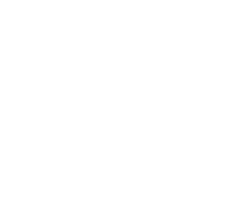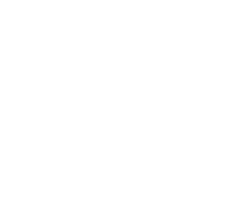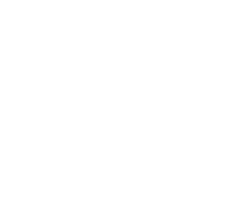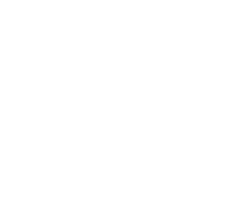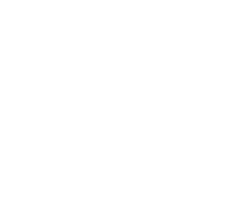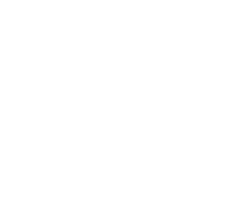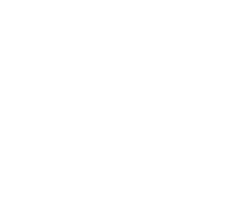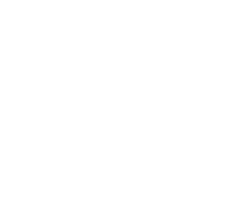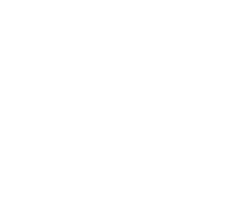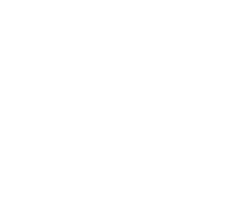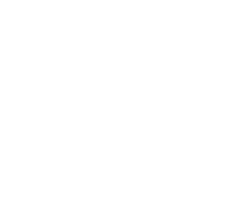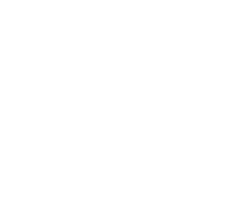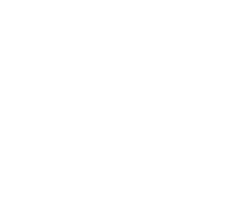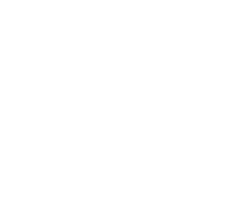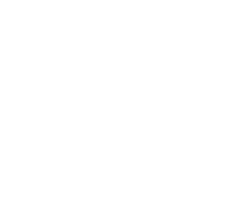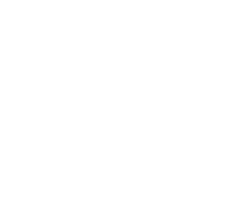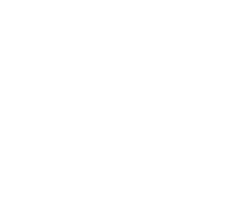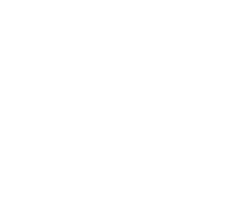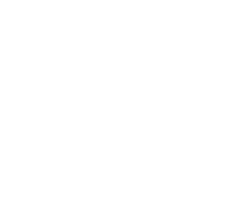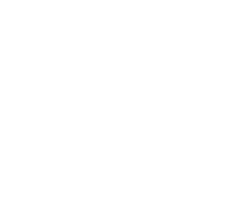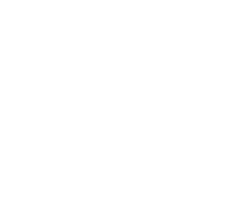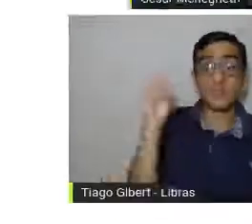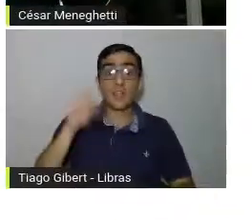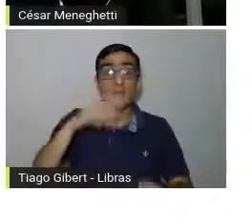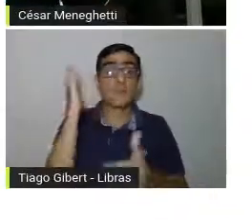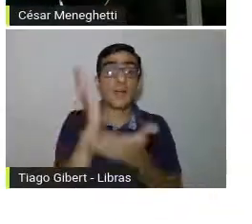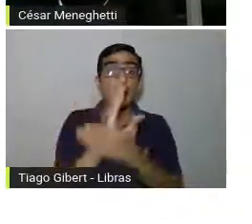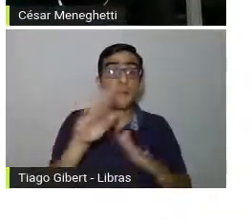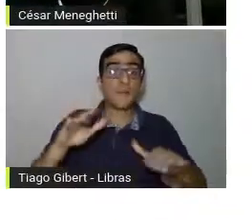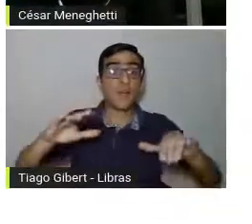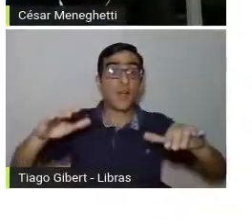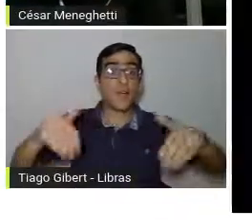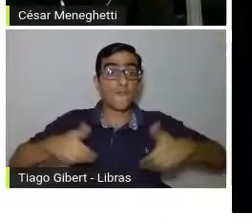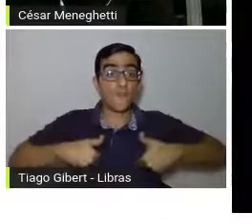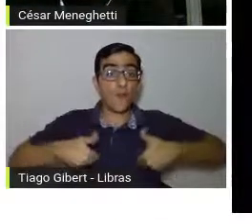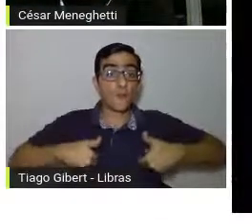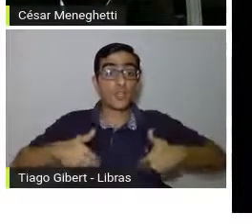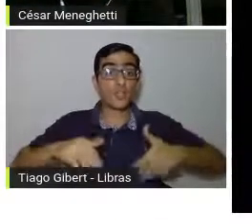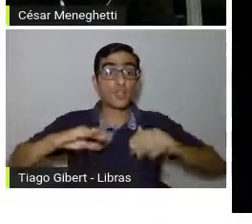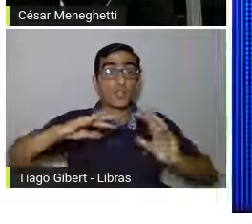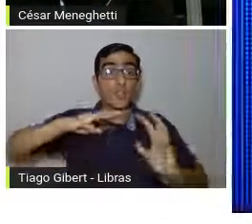poderiam acabar com a fome durante 2 anos no mundo, eu acho que isso